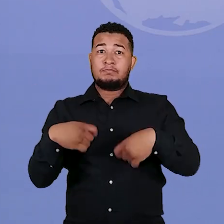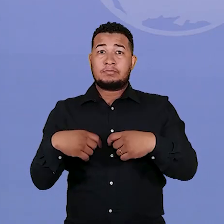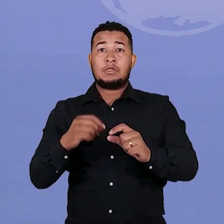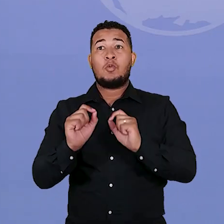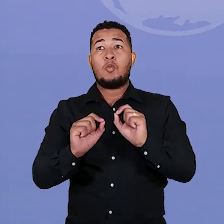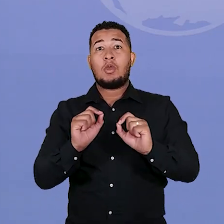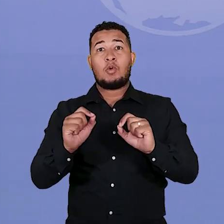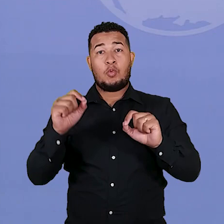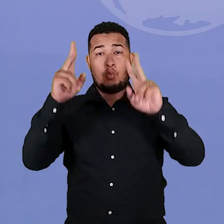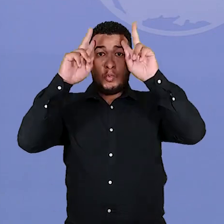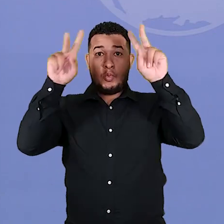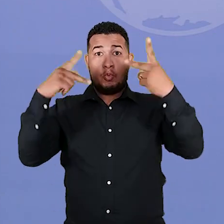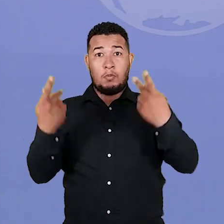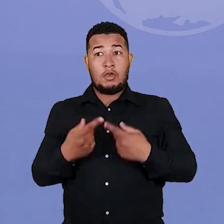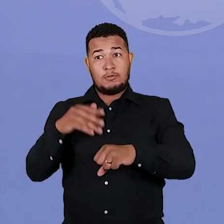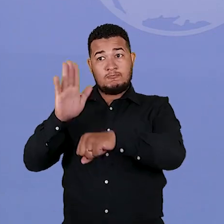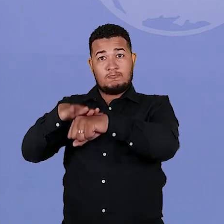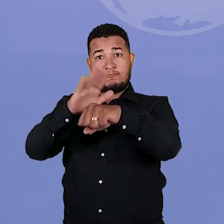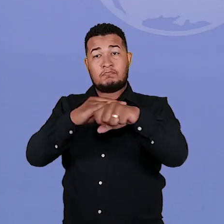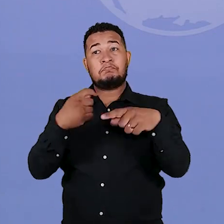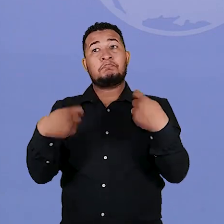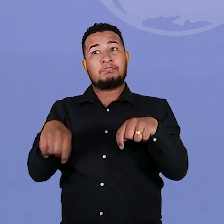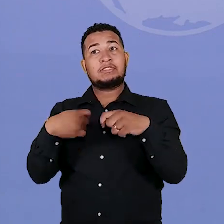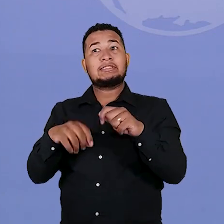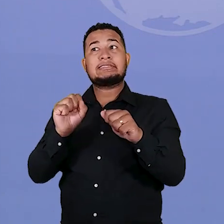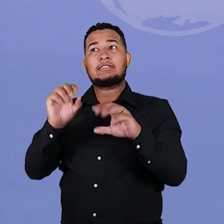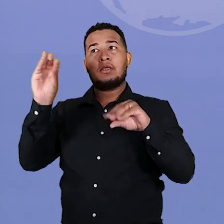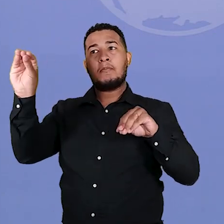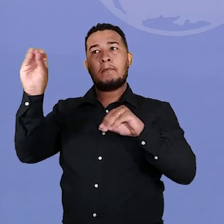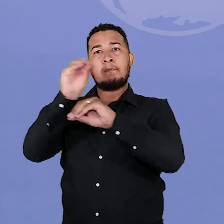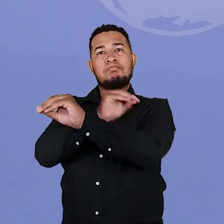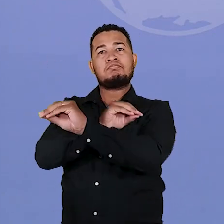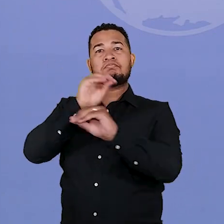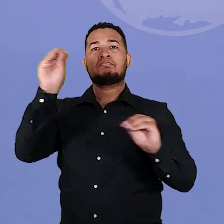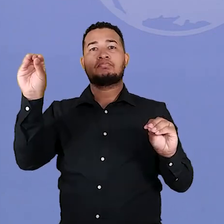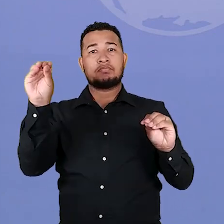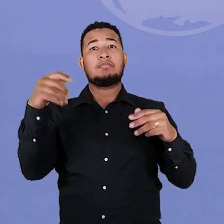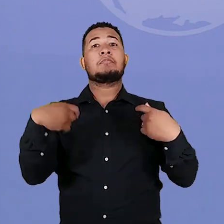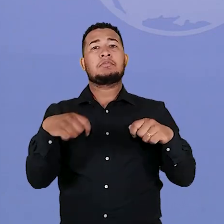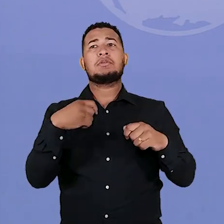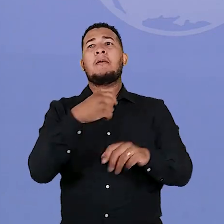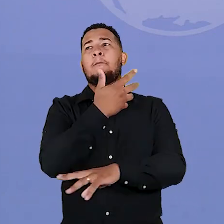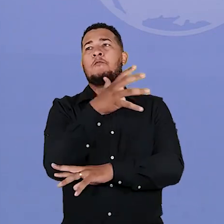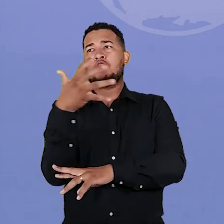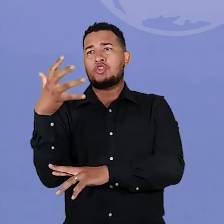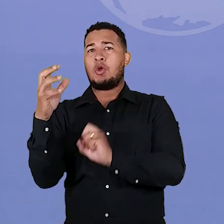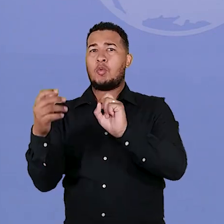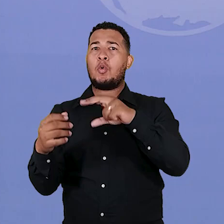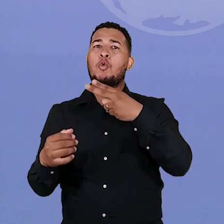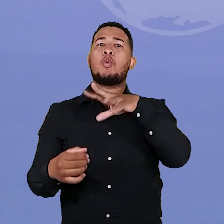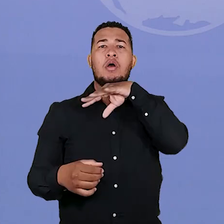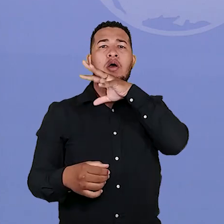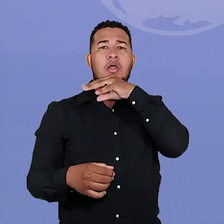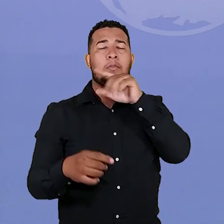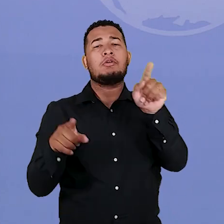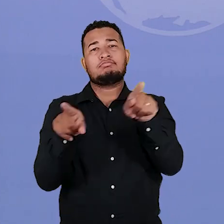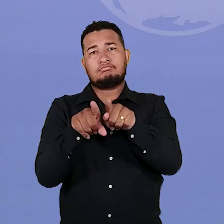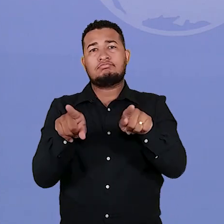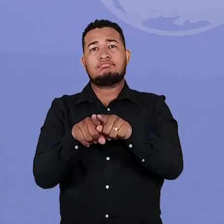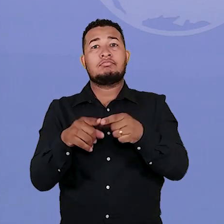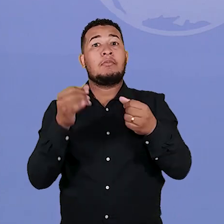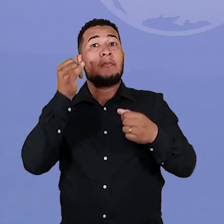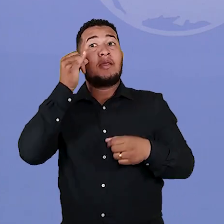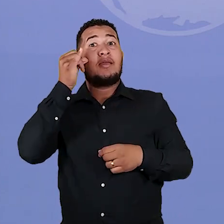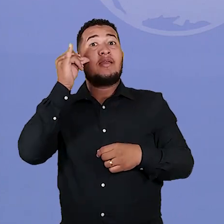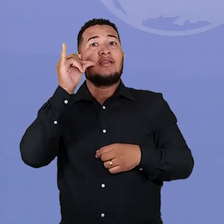né? O ser humano tem que ter muito cuidado quando for remanejar espécies, tanto de vegetais quanto de